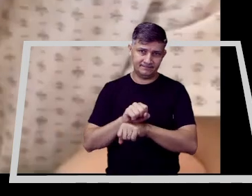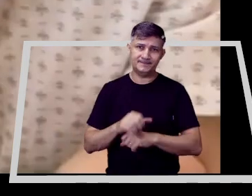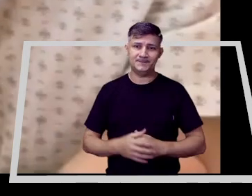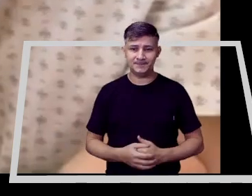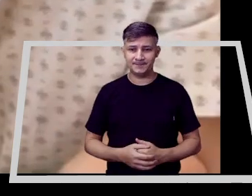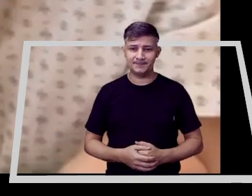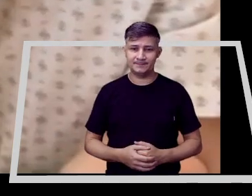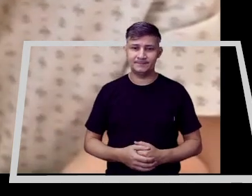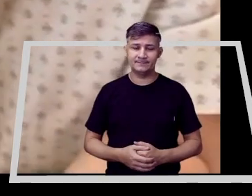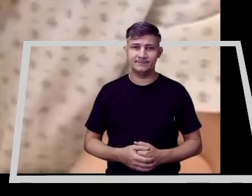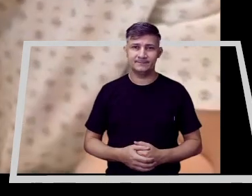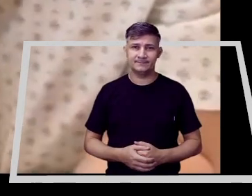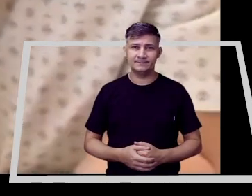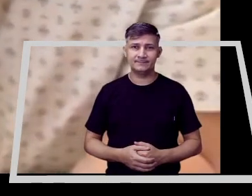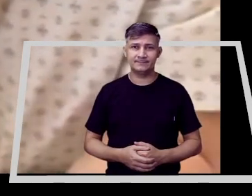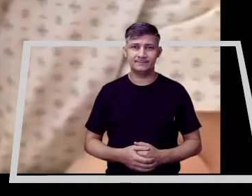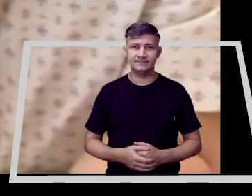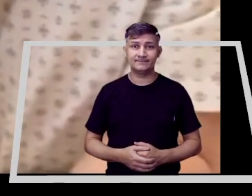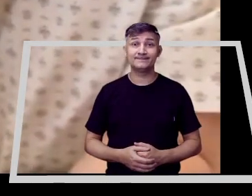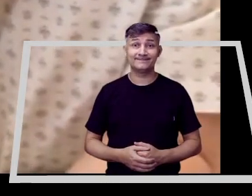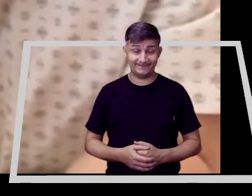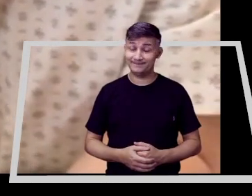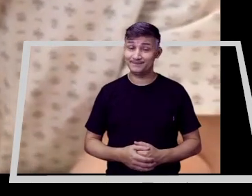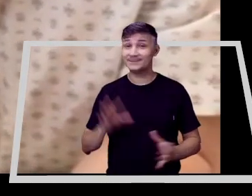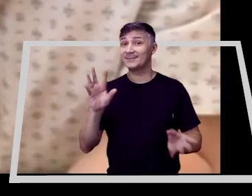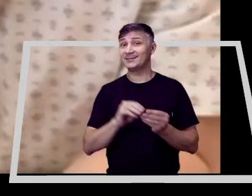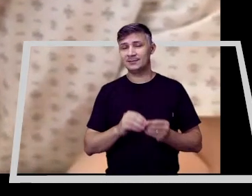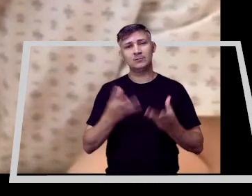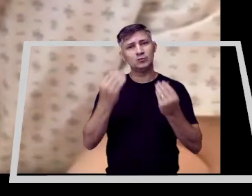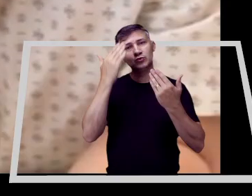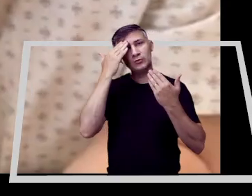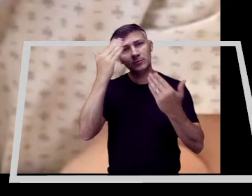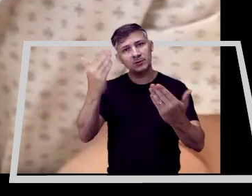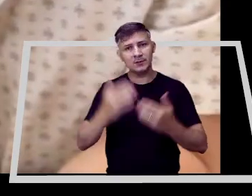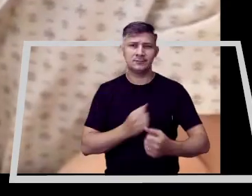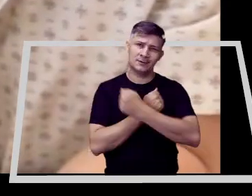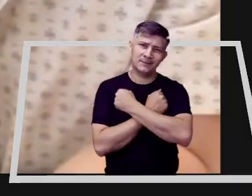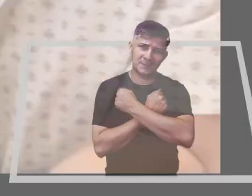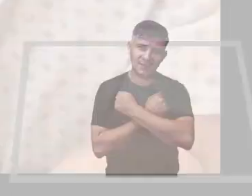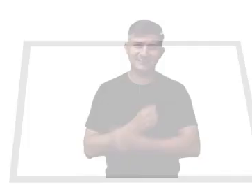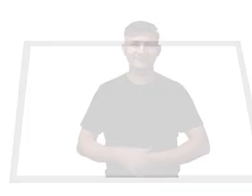E é isso. Muito obrigado. Abraços.